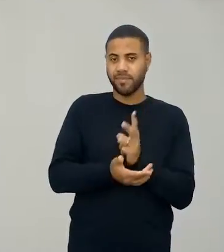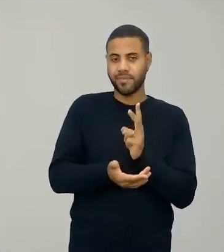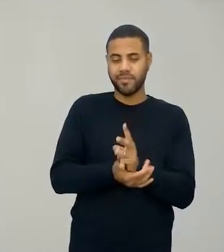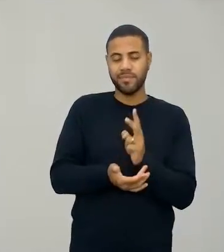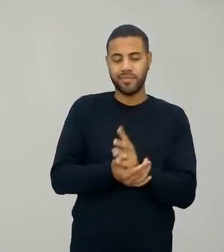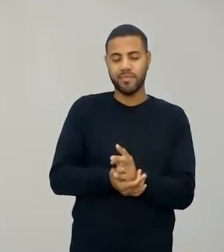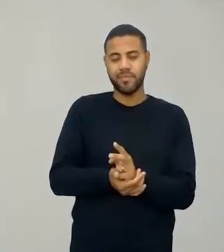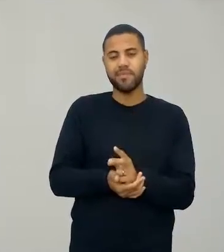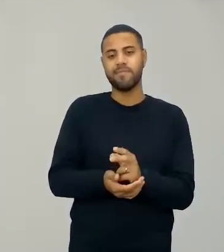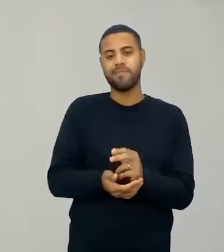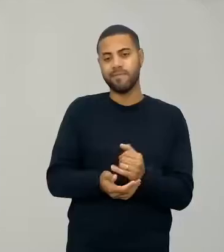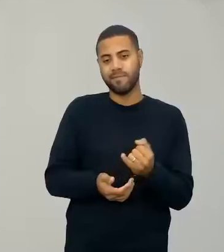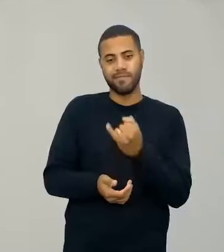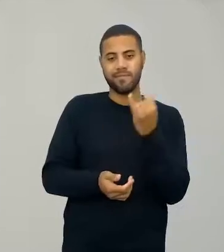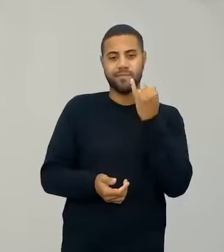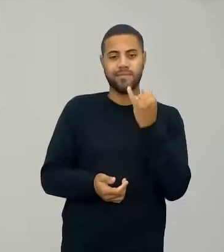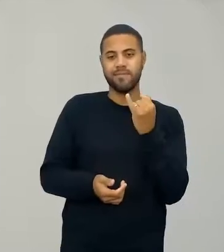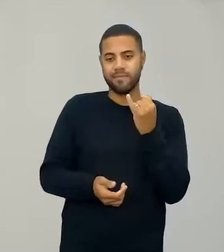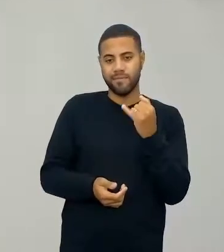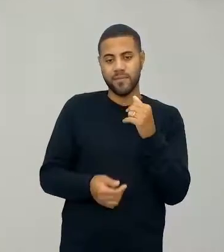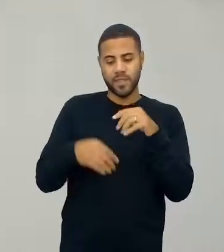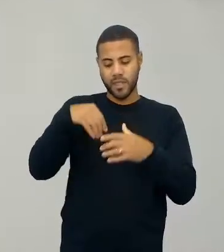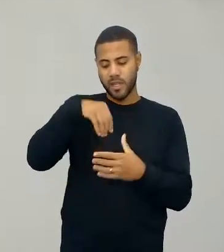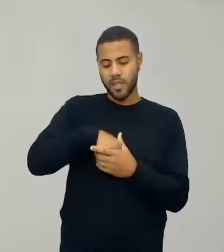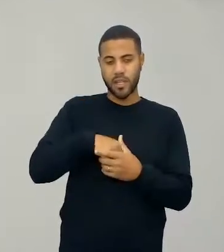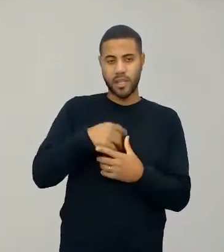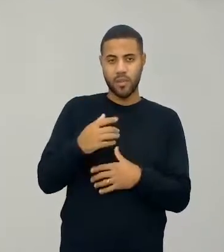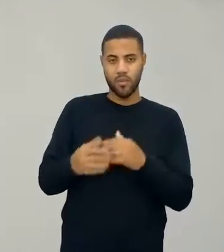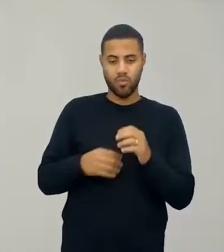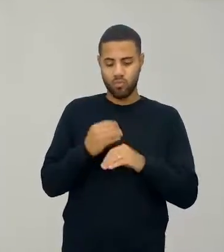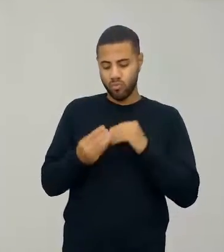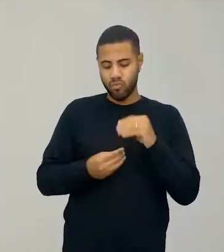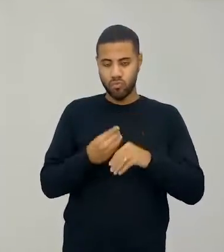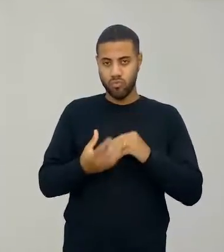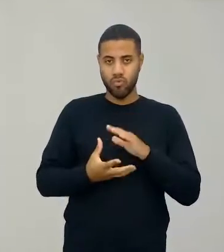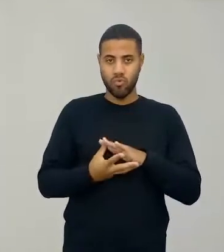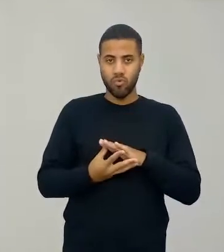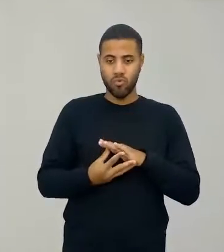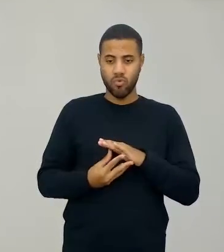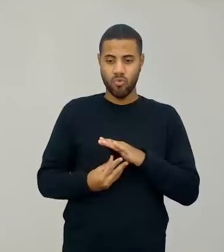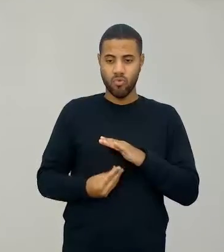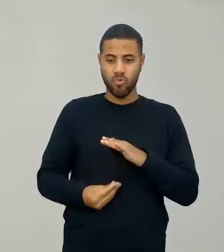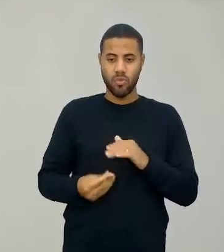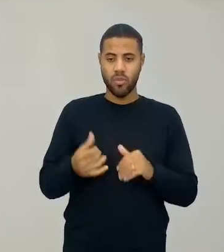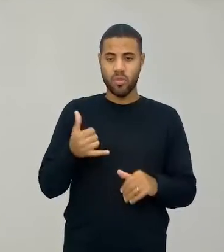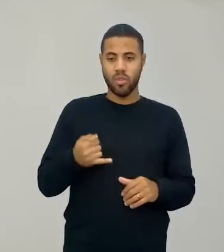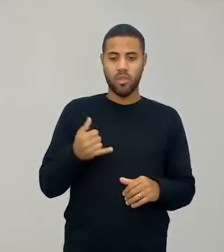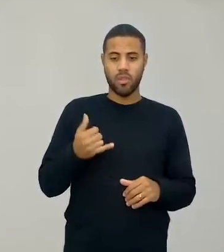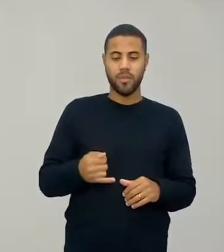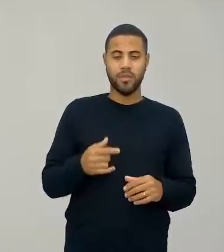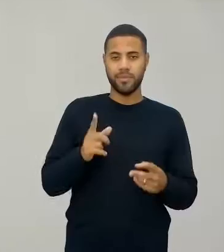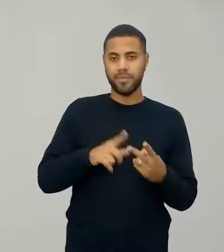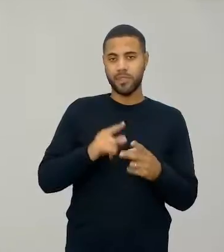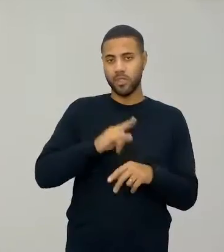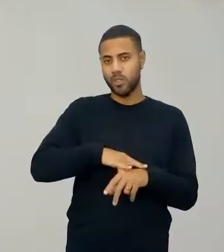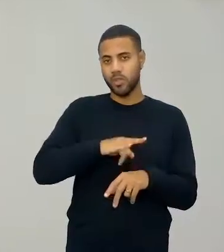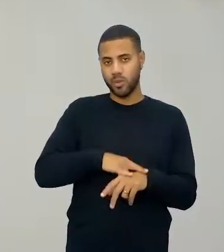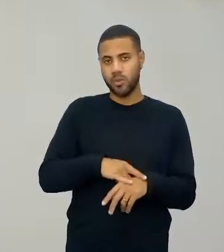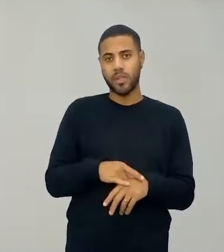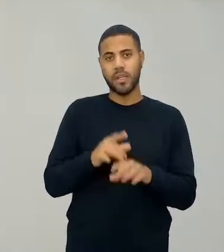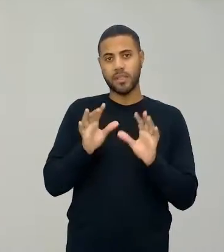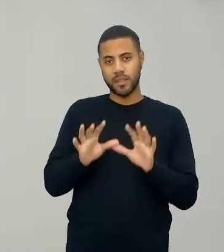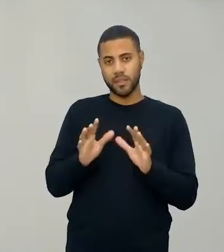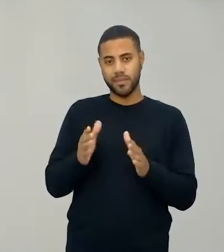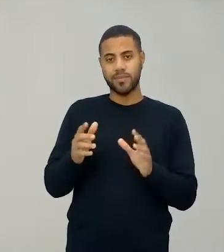é metabolizado pelo nosso organismo e nós eliminamos nas nossas excretas. E os processos